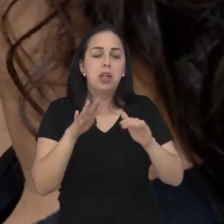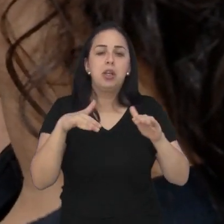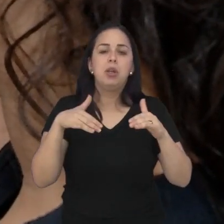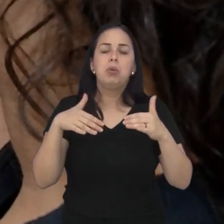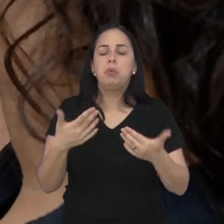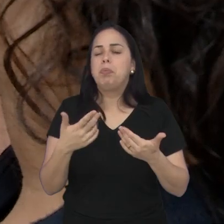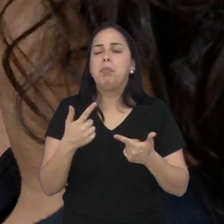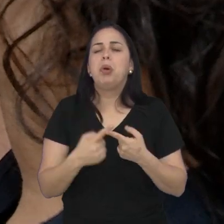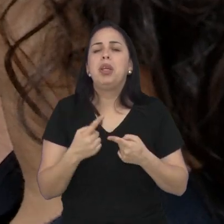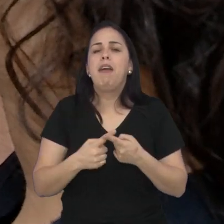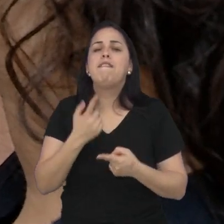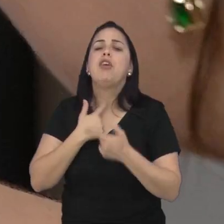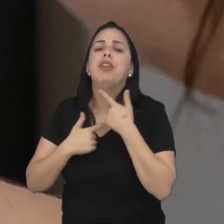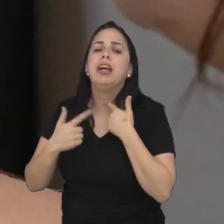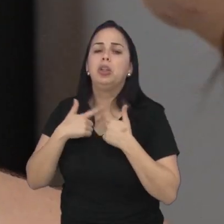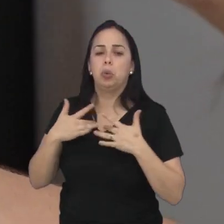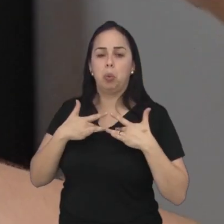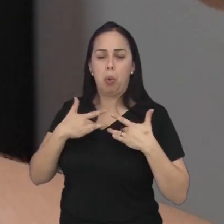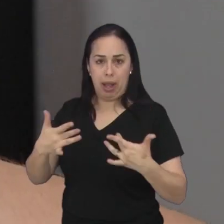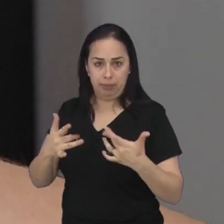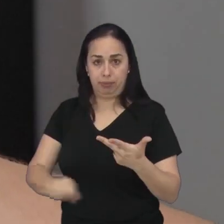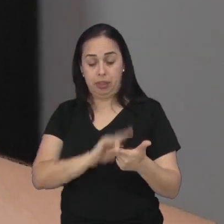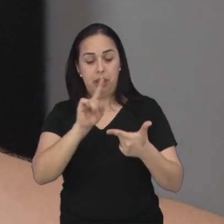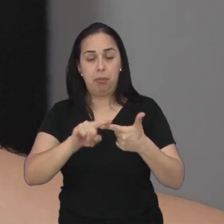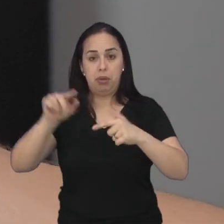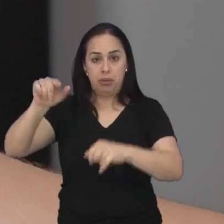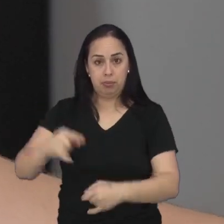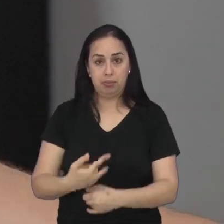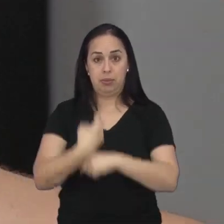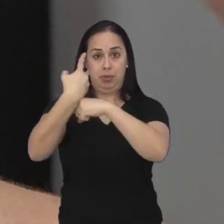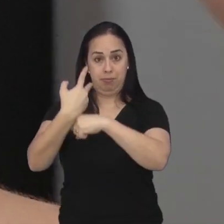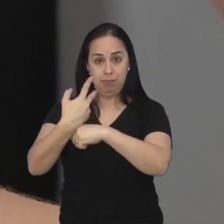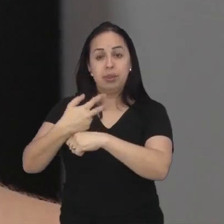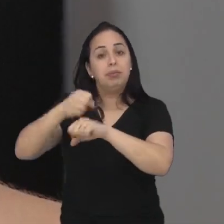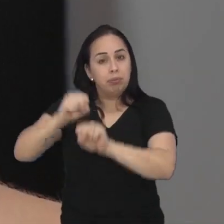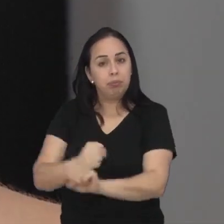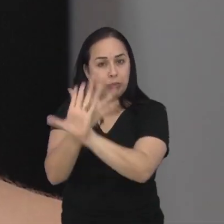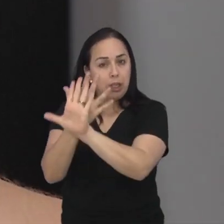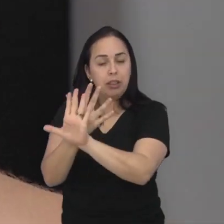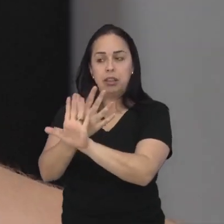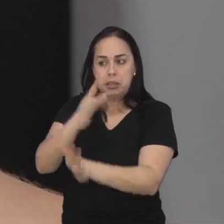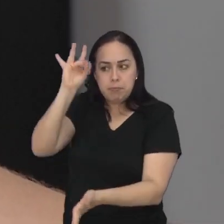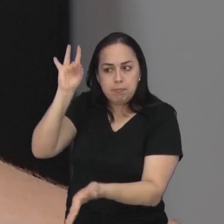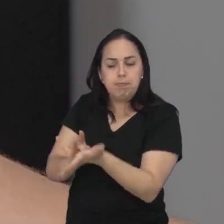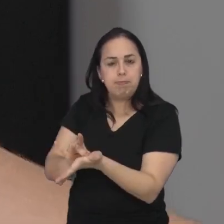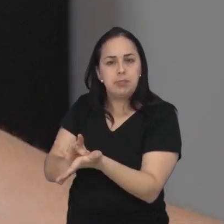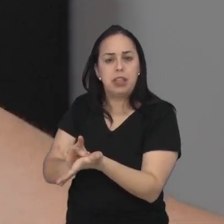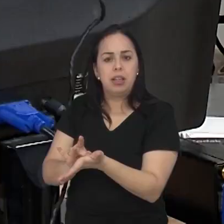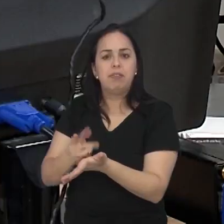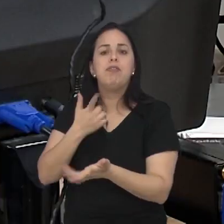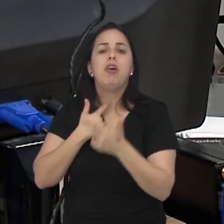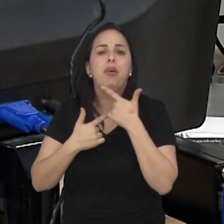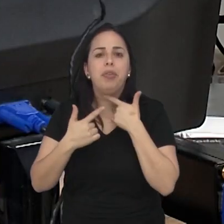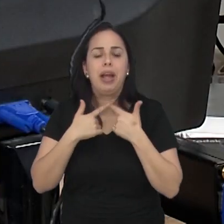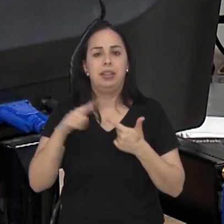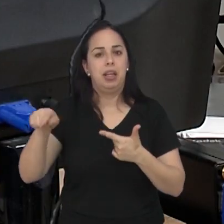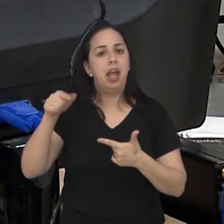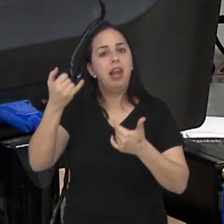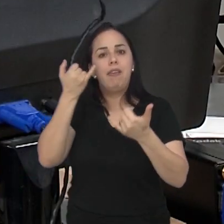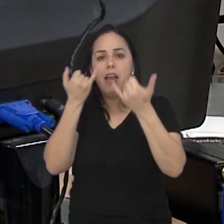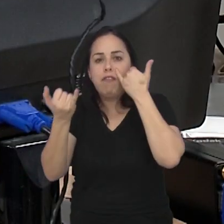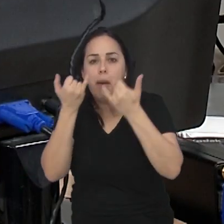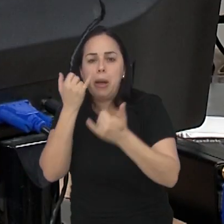o que tem a intenção de doar. Por último, vem uma videoconferência confirmando a autenticidade do processo. Preciso confirmar os seus